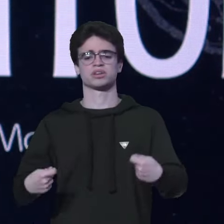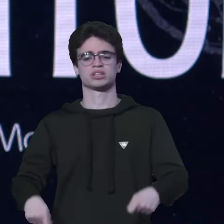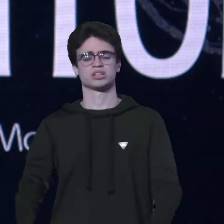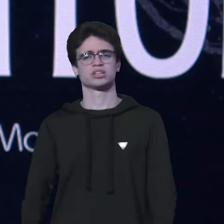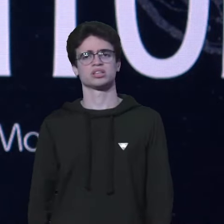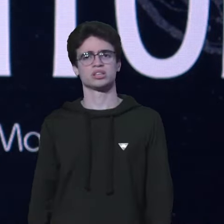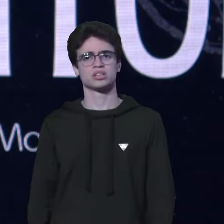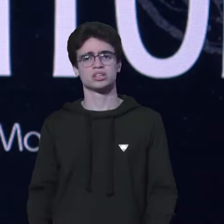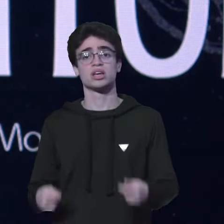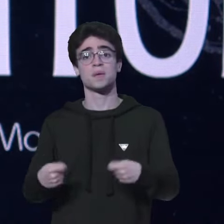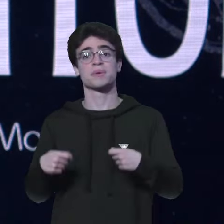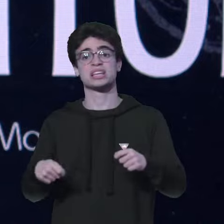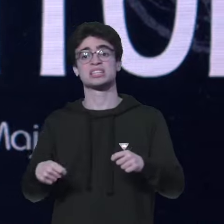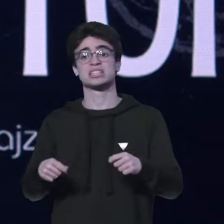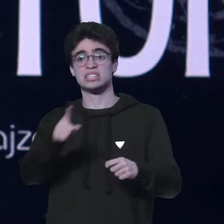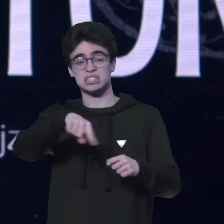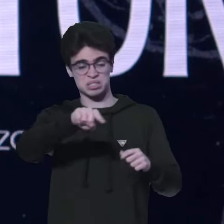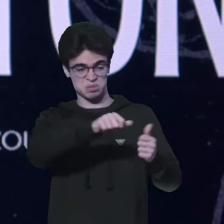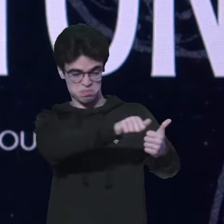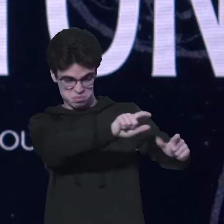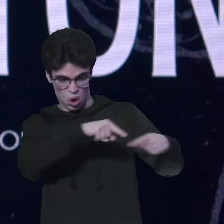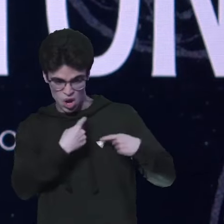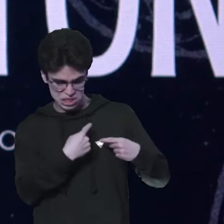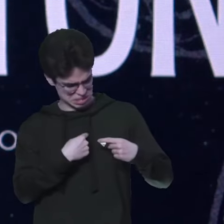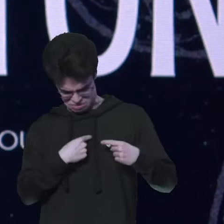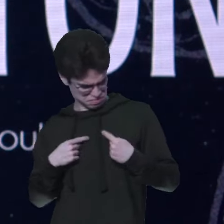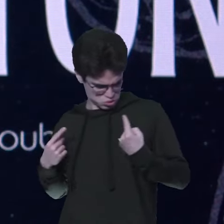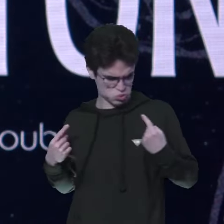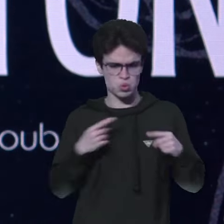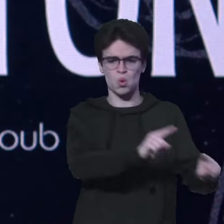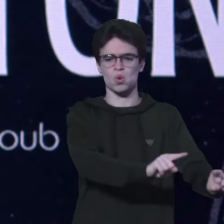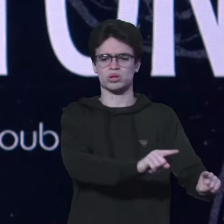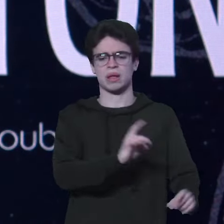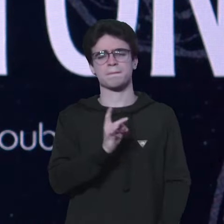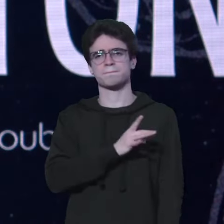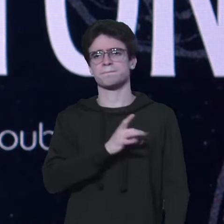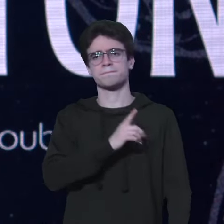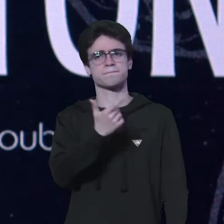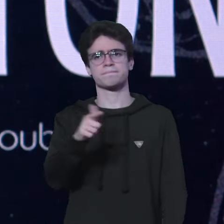Eu tenho que enfrentar a perseguição. Sem medo.